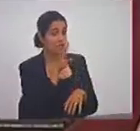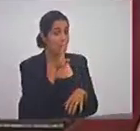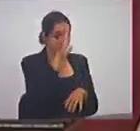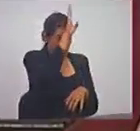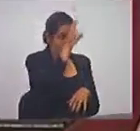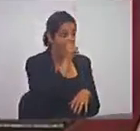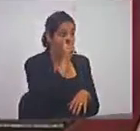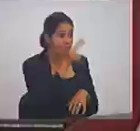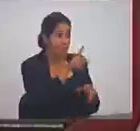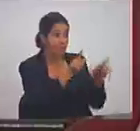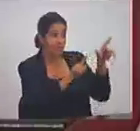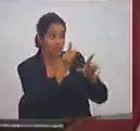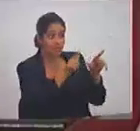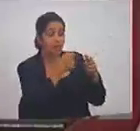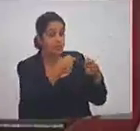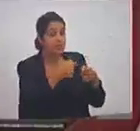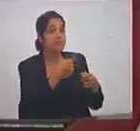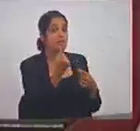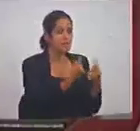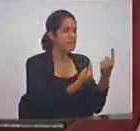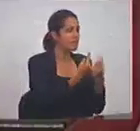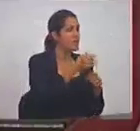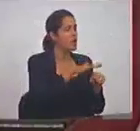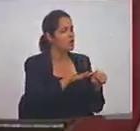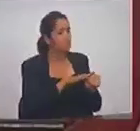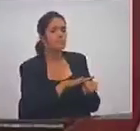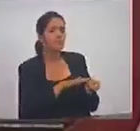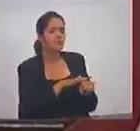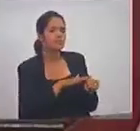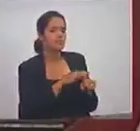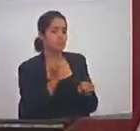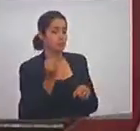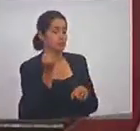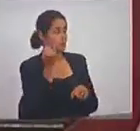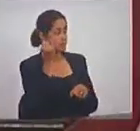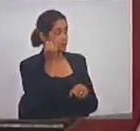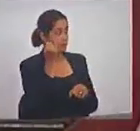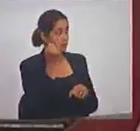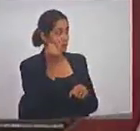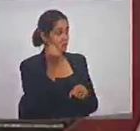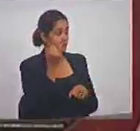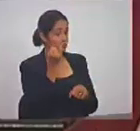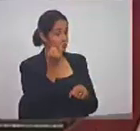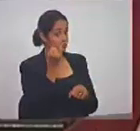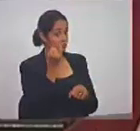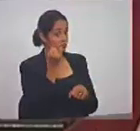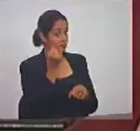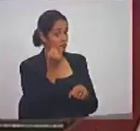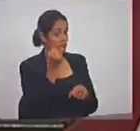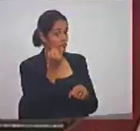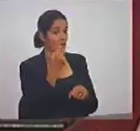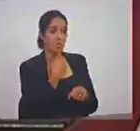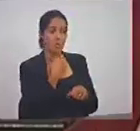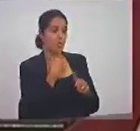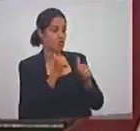ó, vem aqui, você tem que vir aqui, tem que dar uma satisfação, tem que chamar o pessoal para conversar. Você não pode simplesmente deixar. Você deixa, você